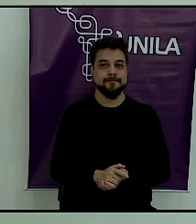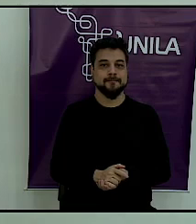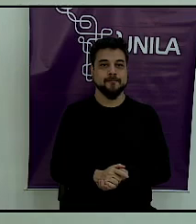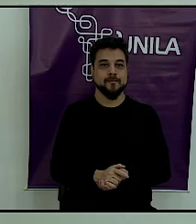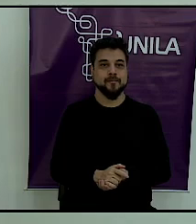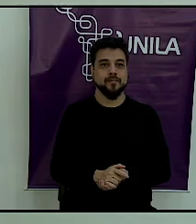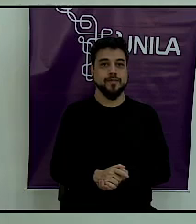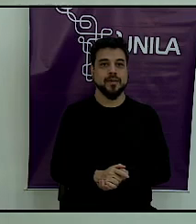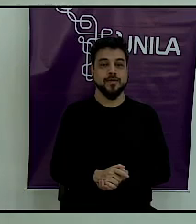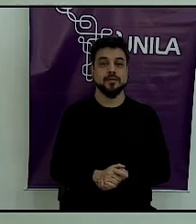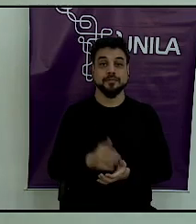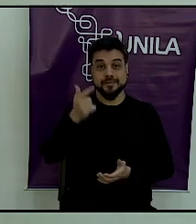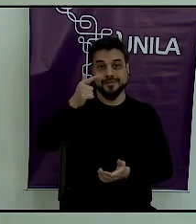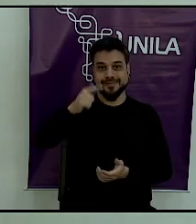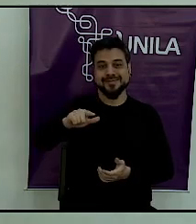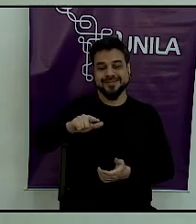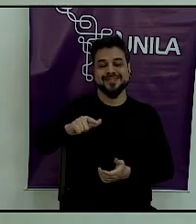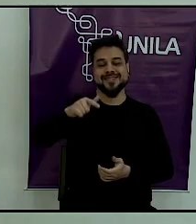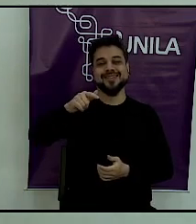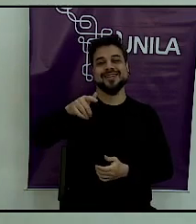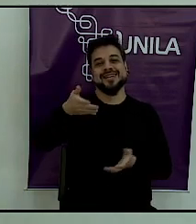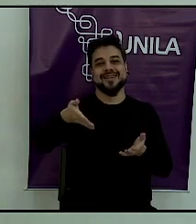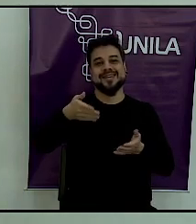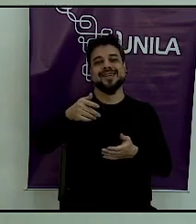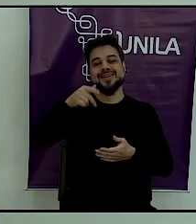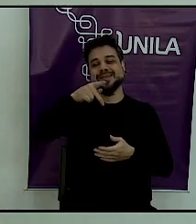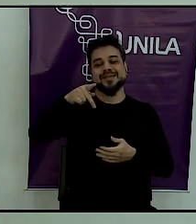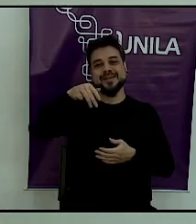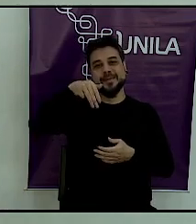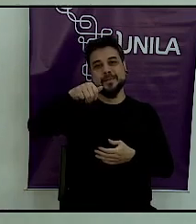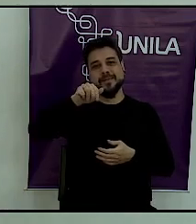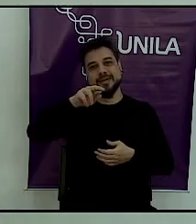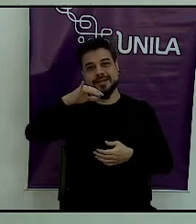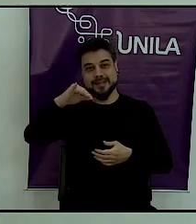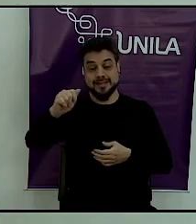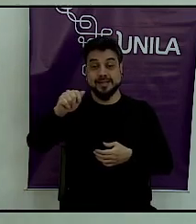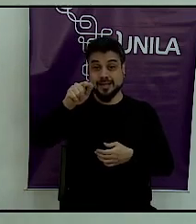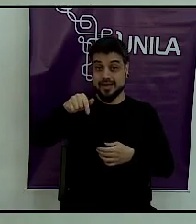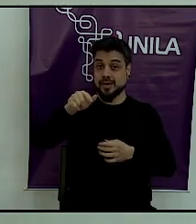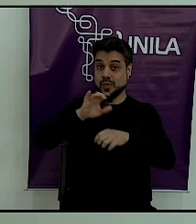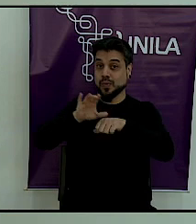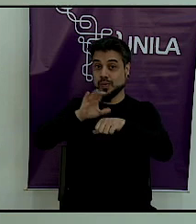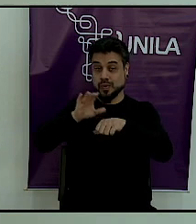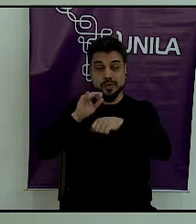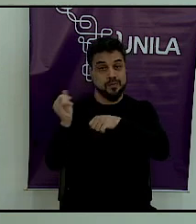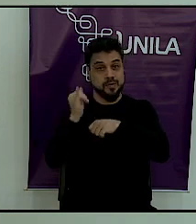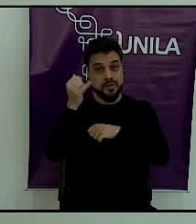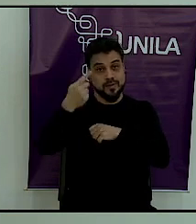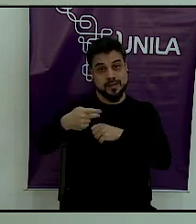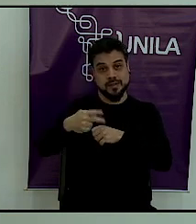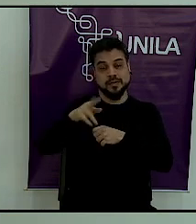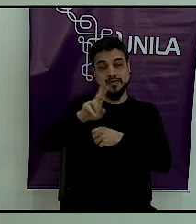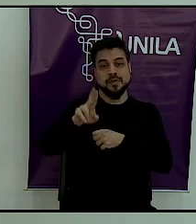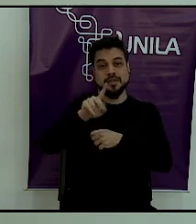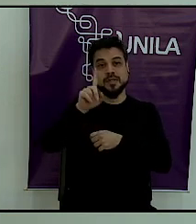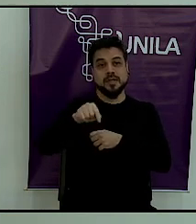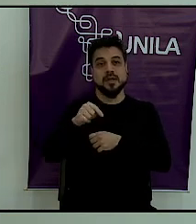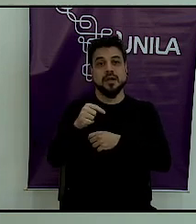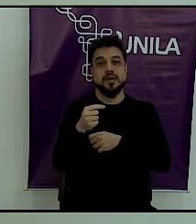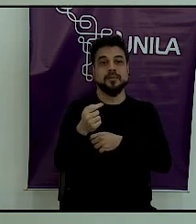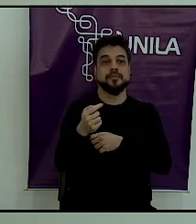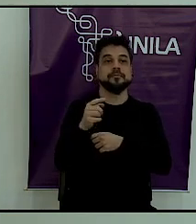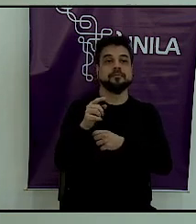Bem, eu mais uma vez, e agora para falar de um curso que eu considero de extrema importância para a universidade, que é o 30º